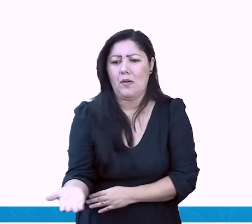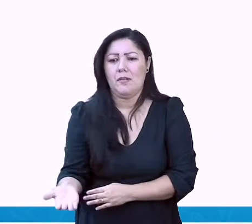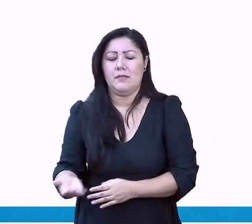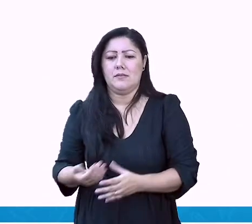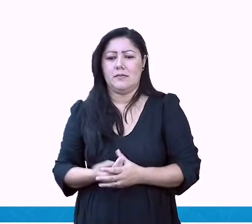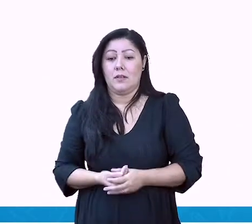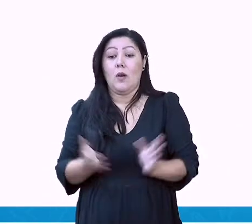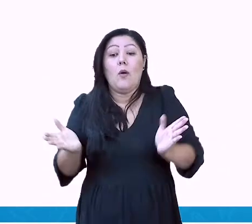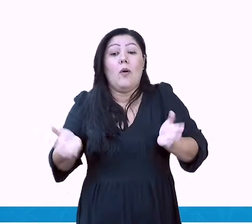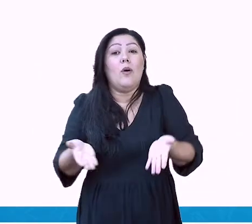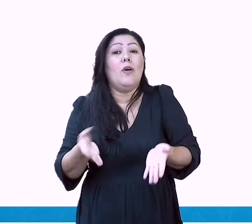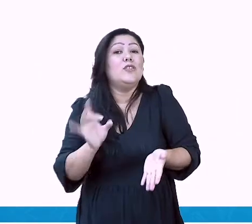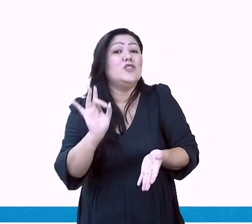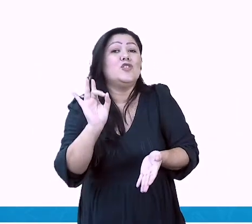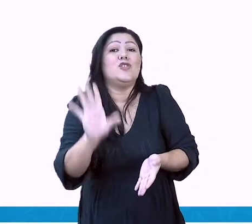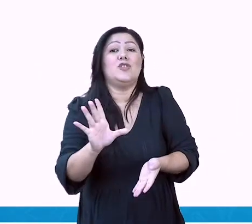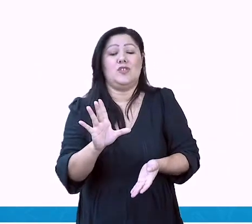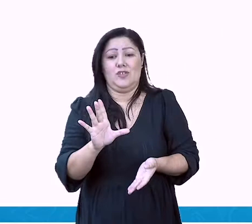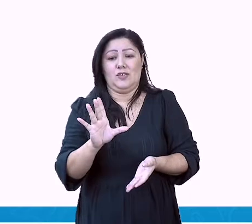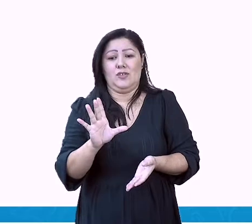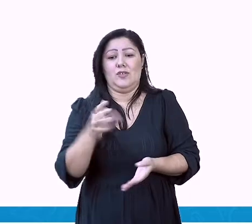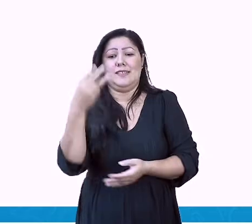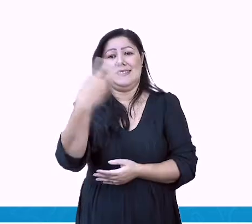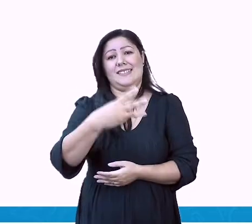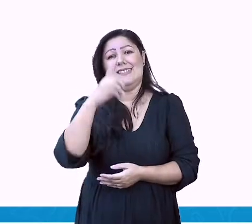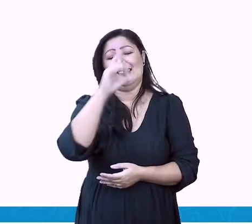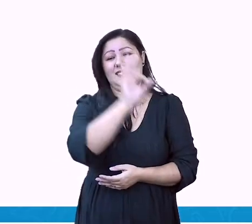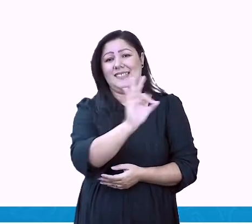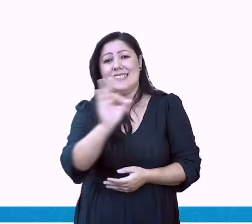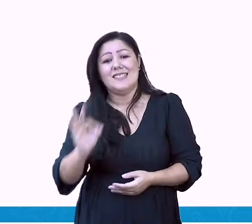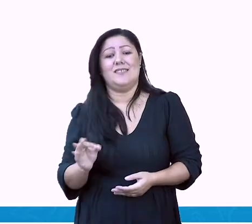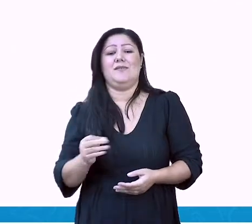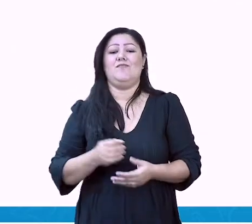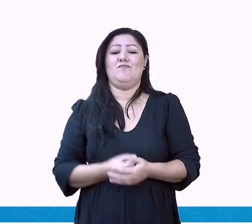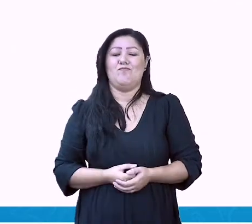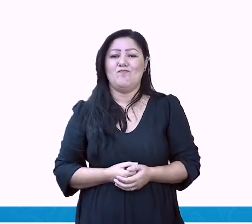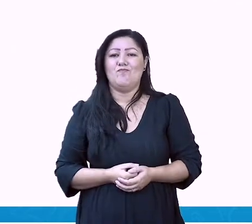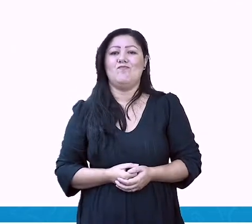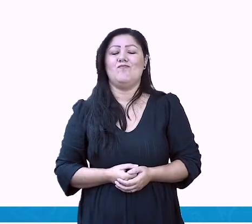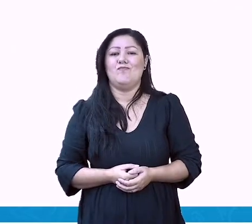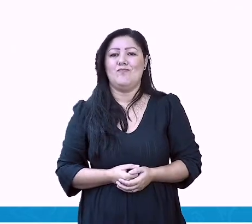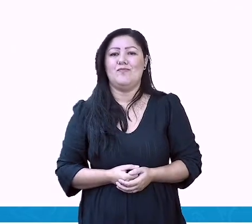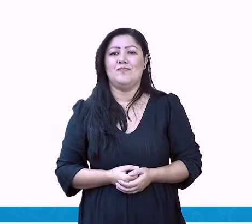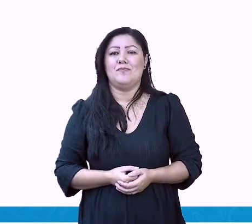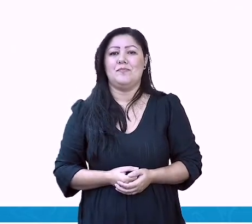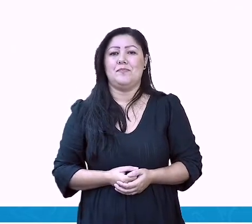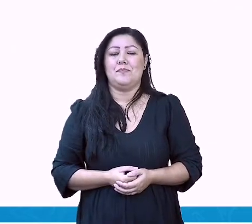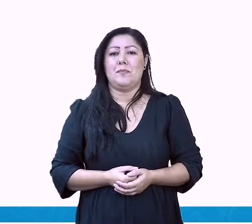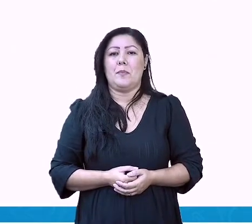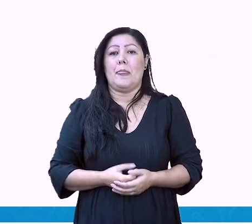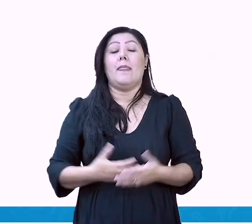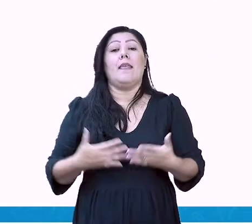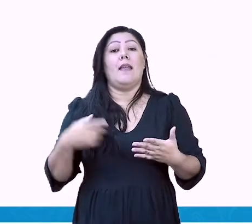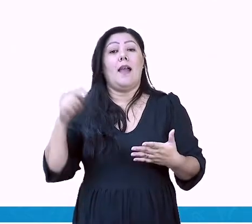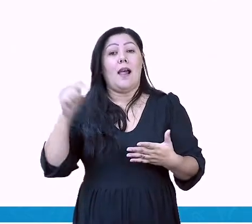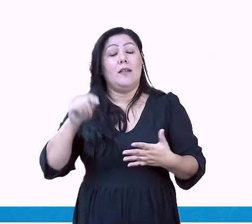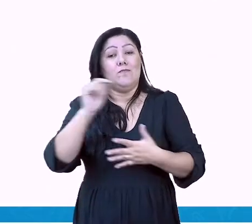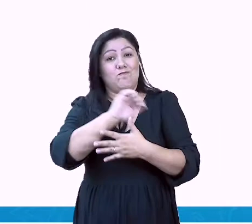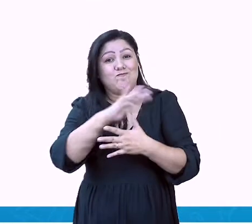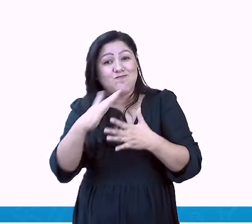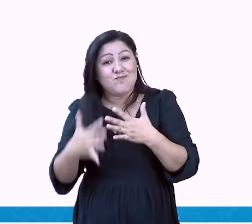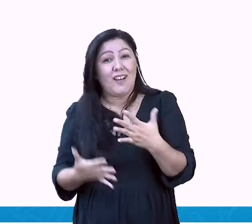as pesquisas, cerca de 3%. Lembra que a Mata Atlântica também